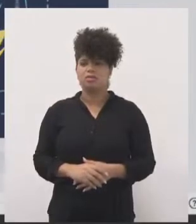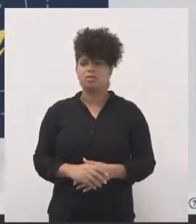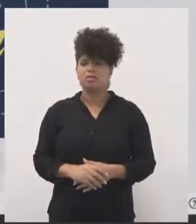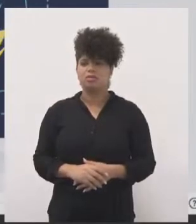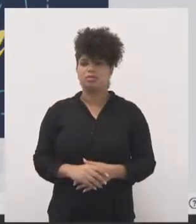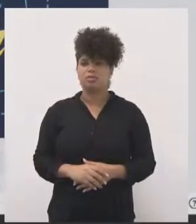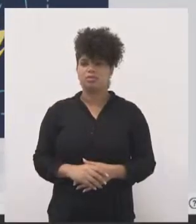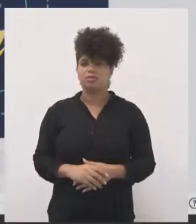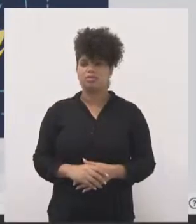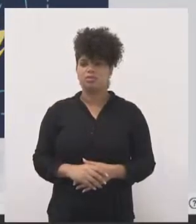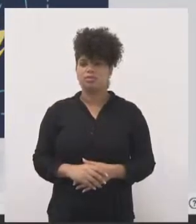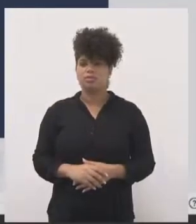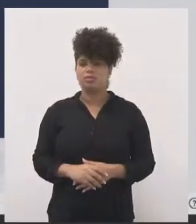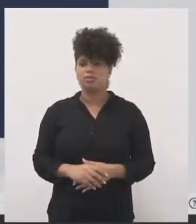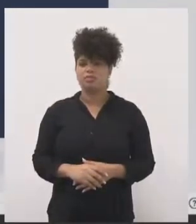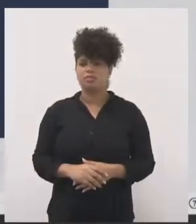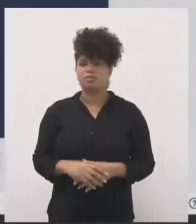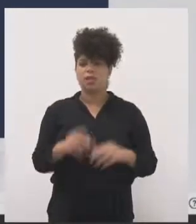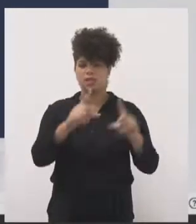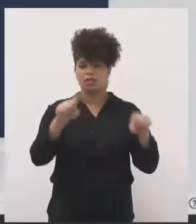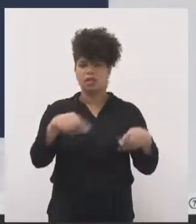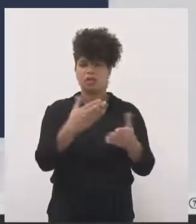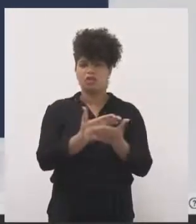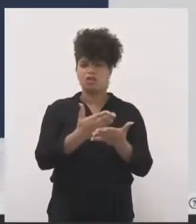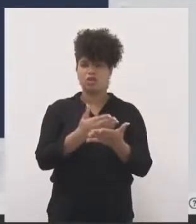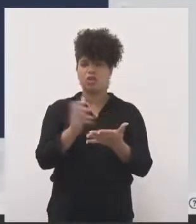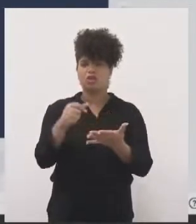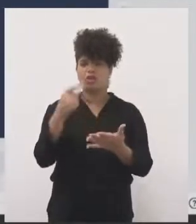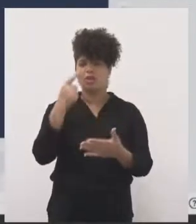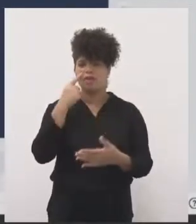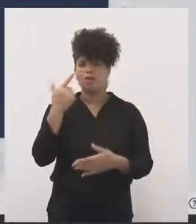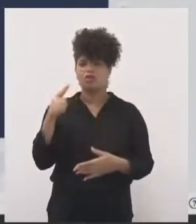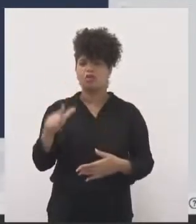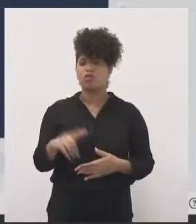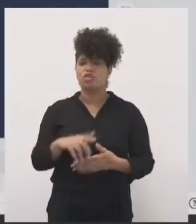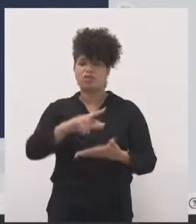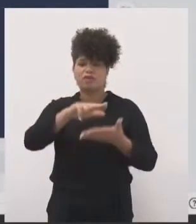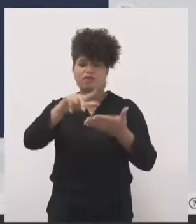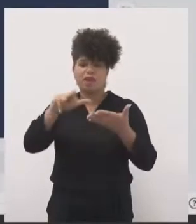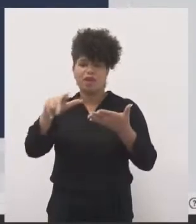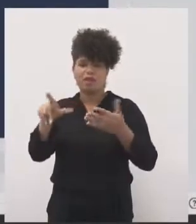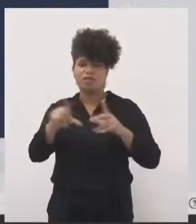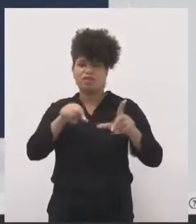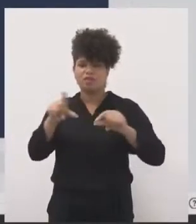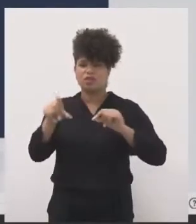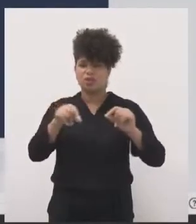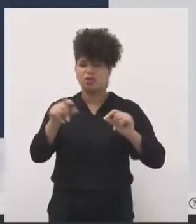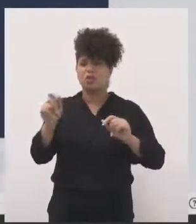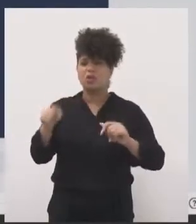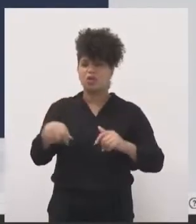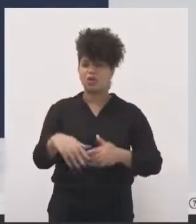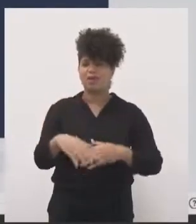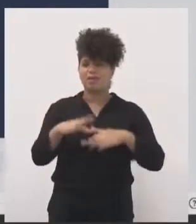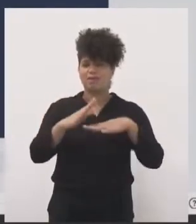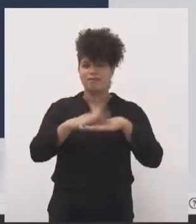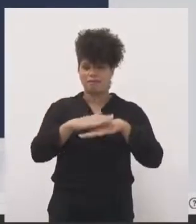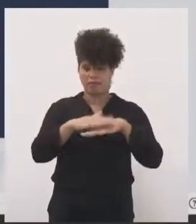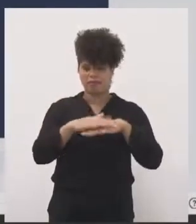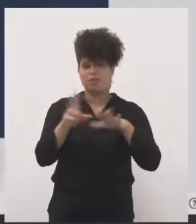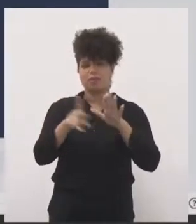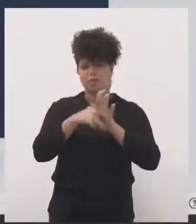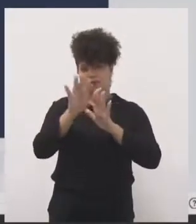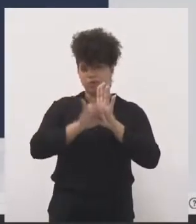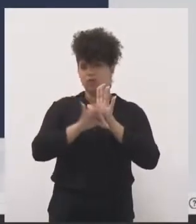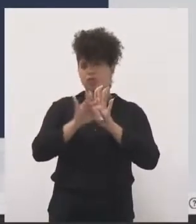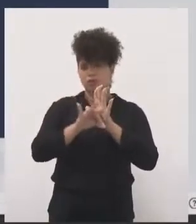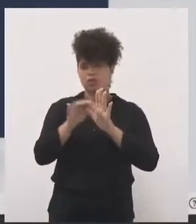aula. Posso clicar nas abas laterais. Tem uma série de funcionalidades aqui que eu posso fazer em relação aos textos,